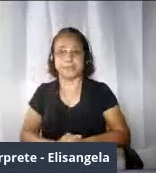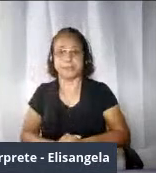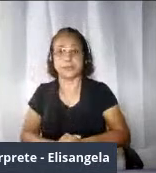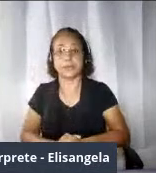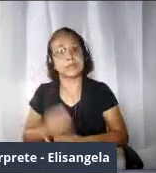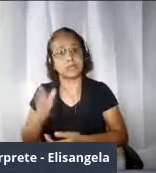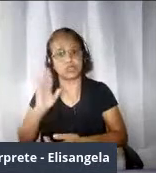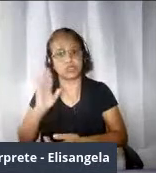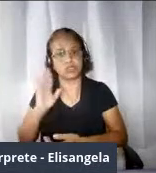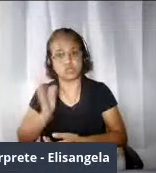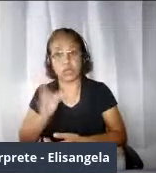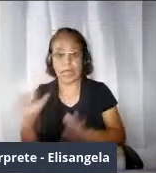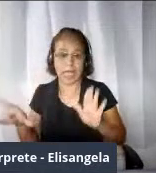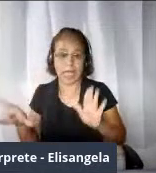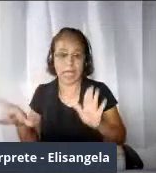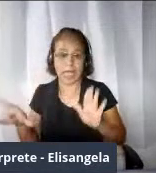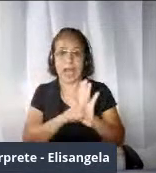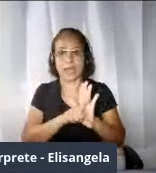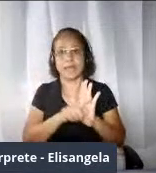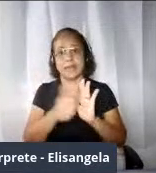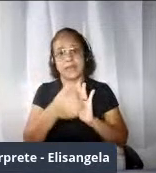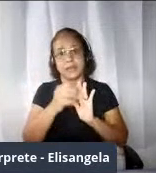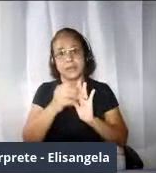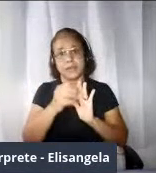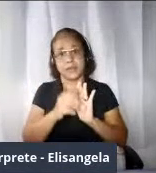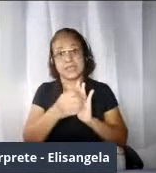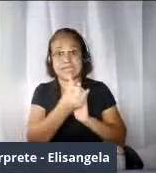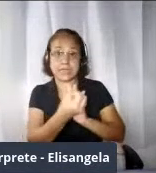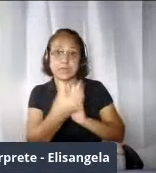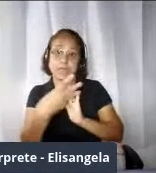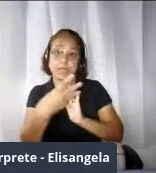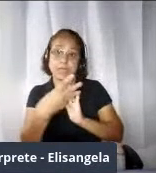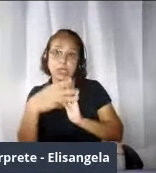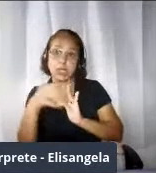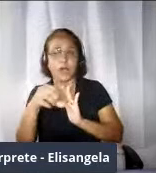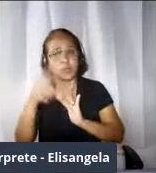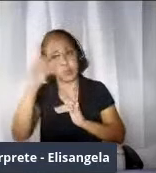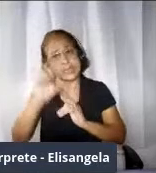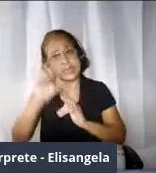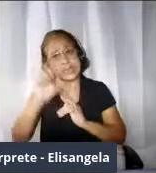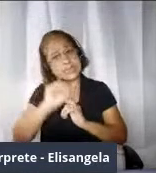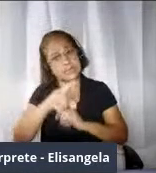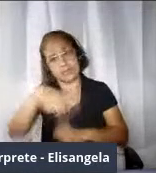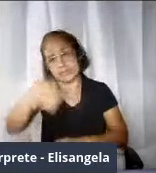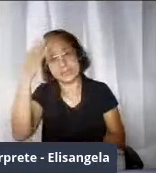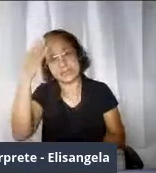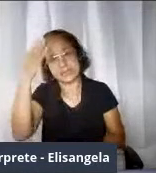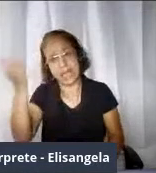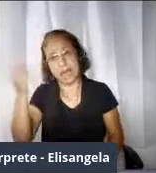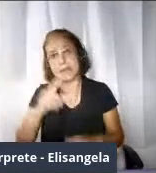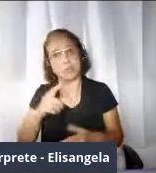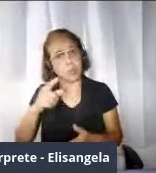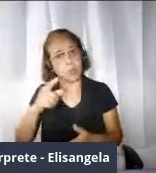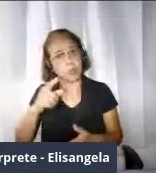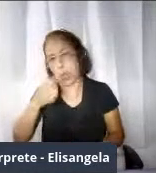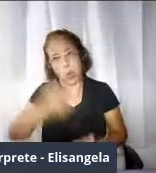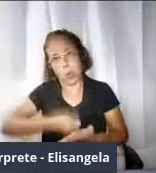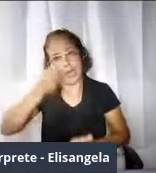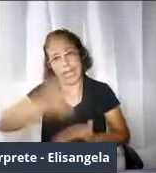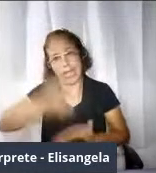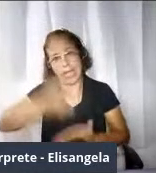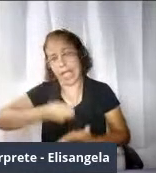Lei 10.639, né? Que não sei se alguém aqui não sabe, não é obrigado a lembrar né, o número, mas é a lei